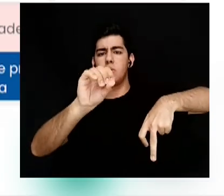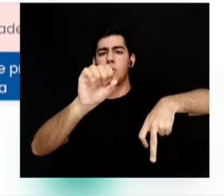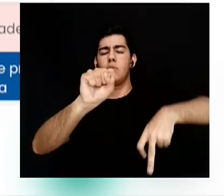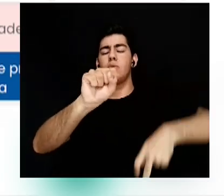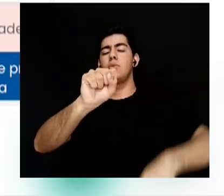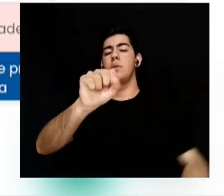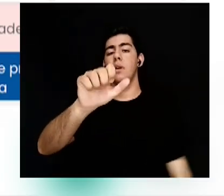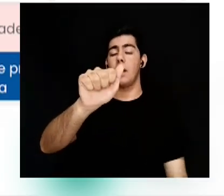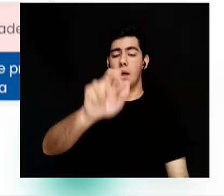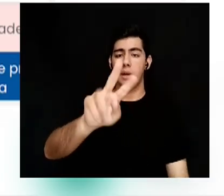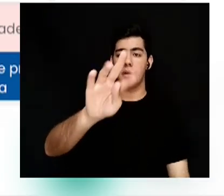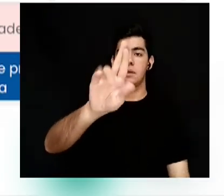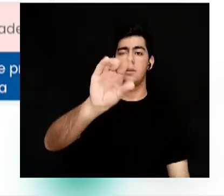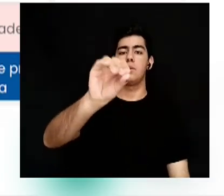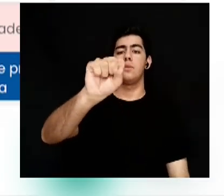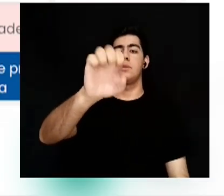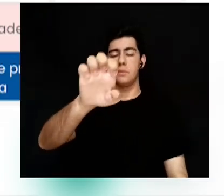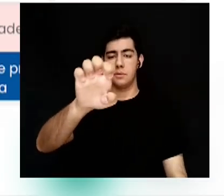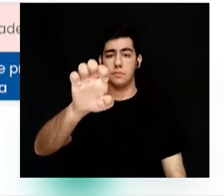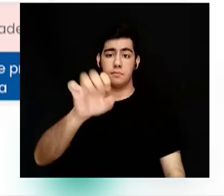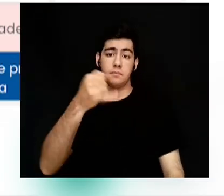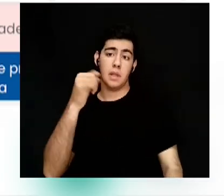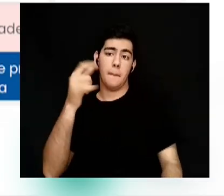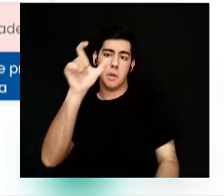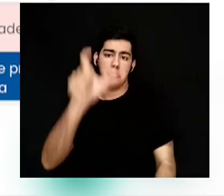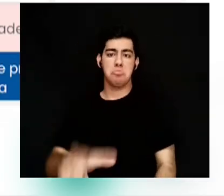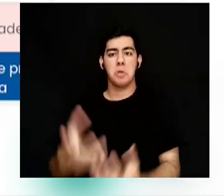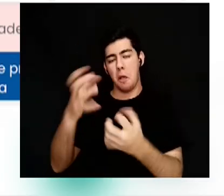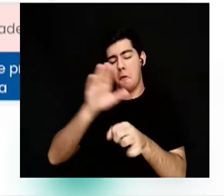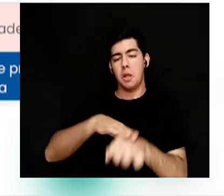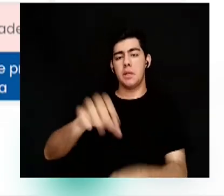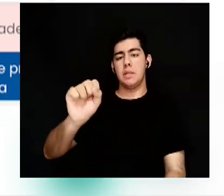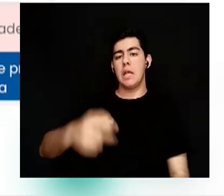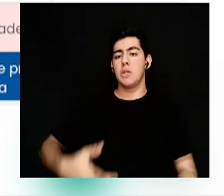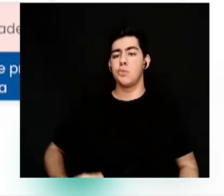se a pessoa quer fazer cirurgia, ela tem indicação, tá?